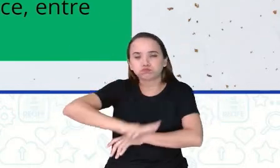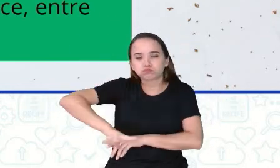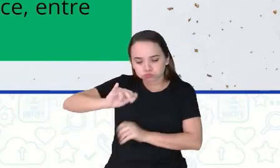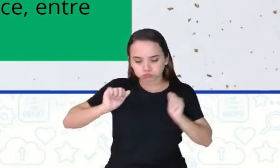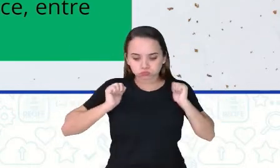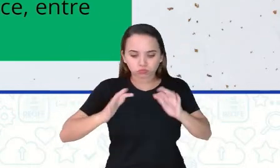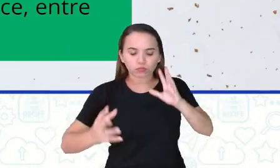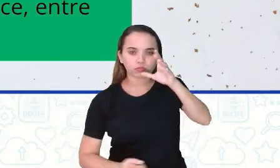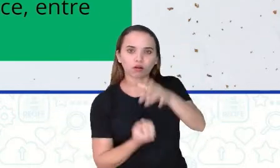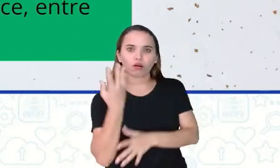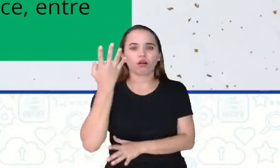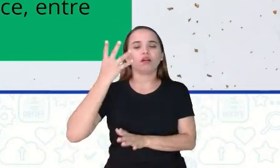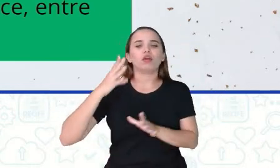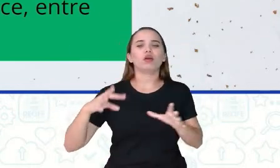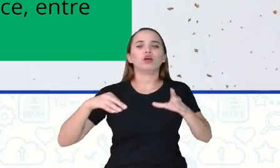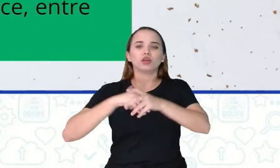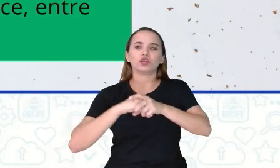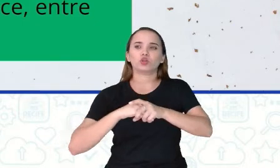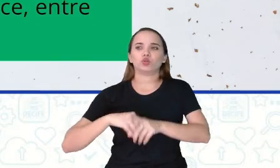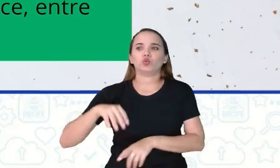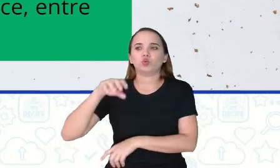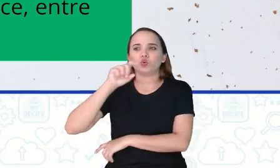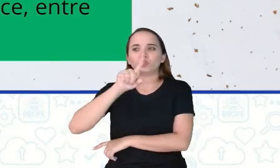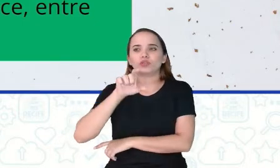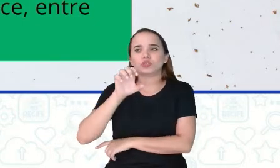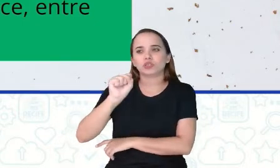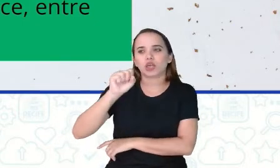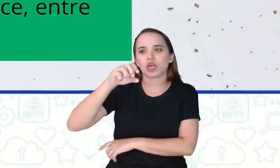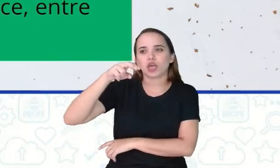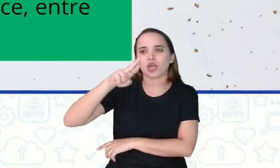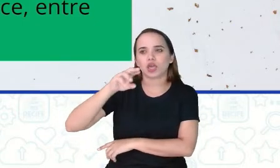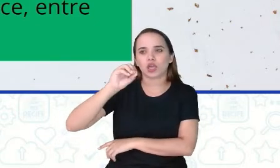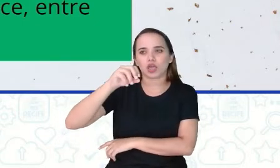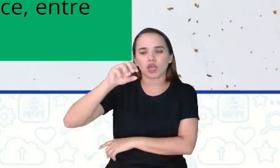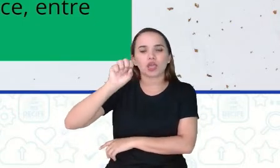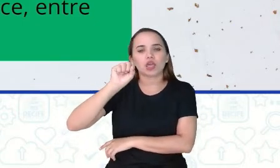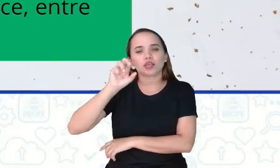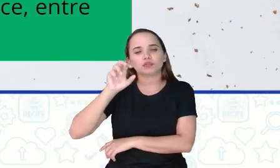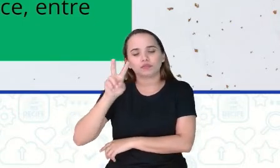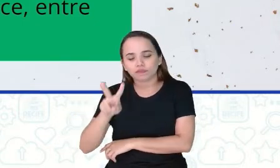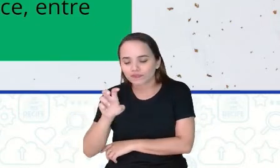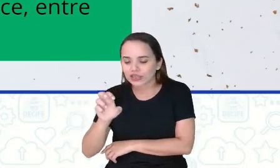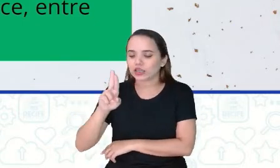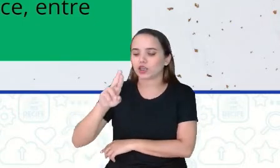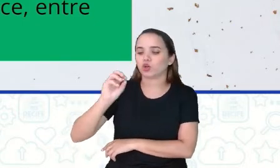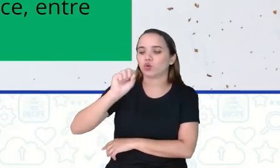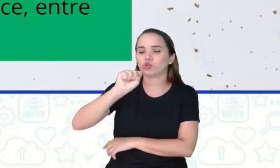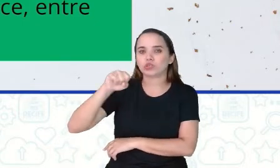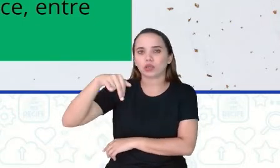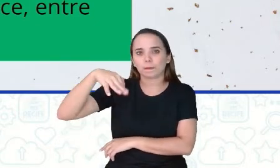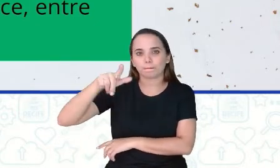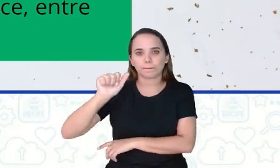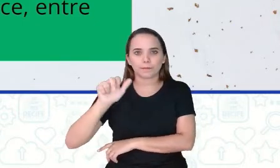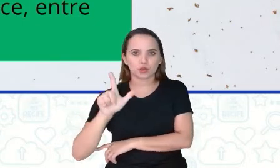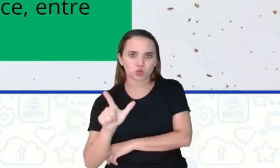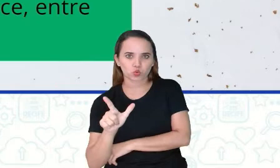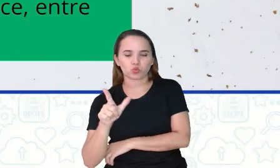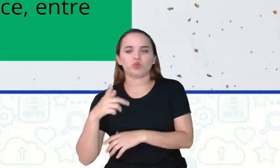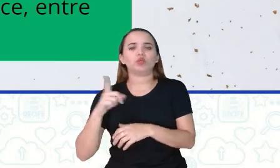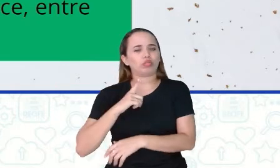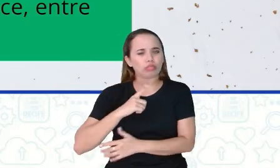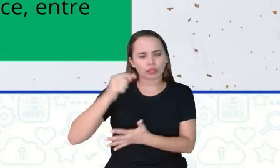da intriga no domínio do verossímil, do que é verídico, do que parece verdade. E a gente tem vários contos, né?